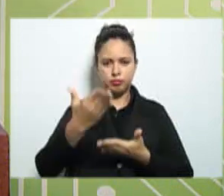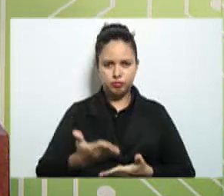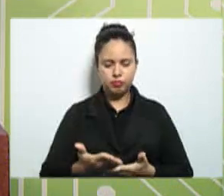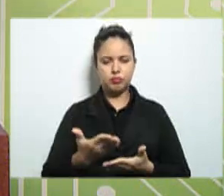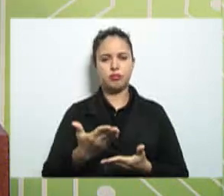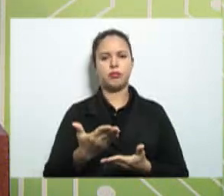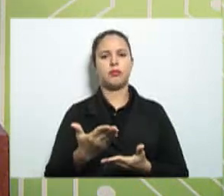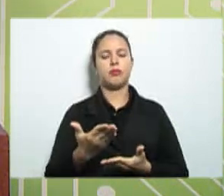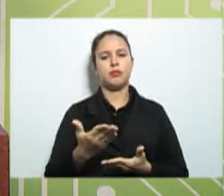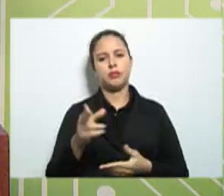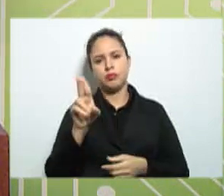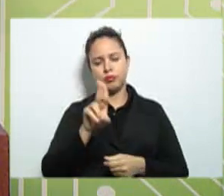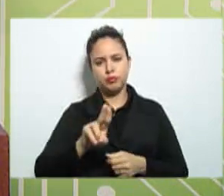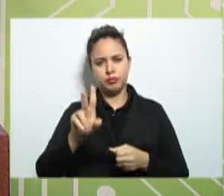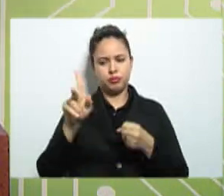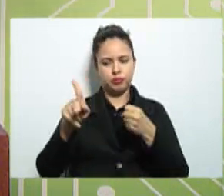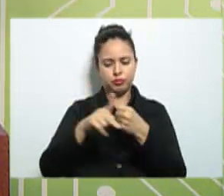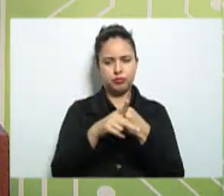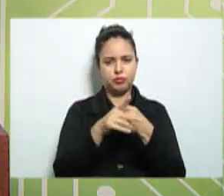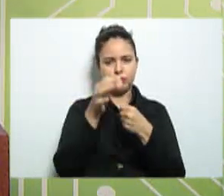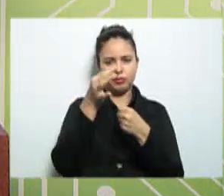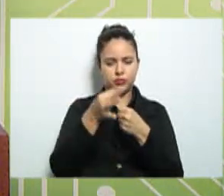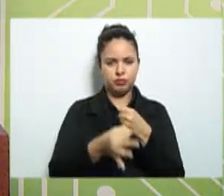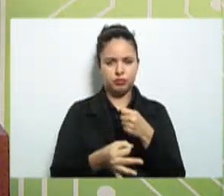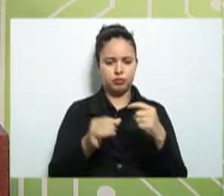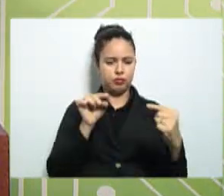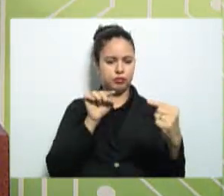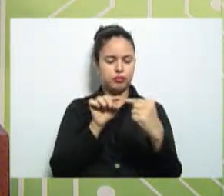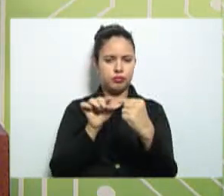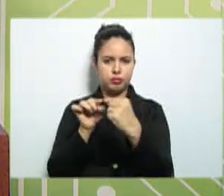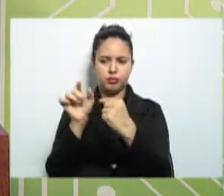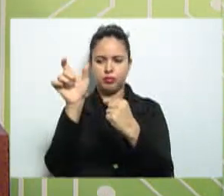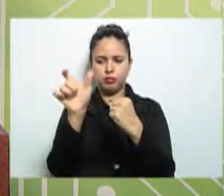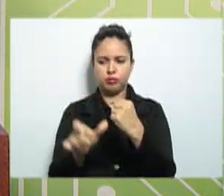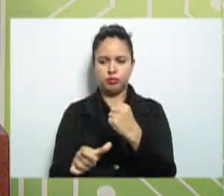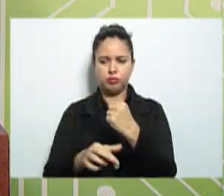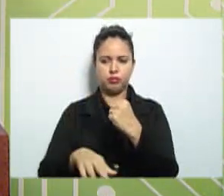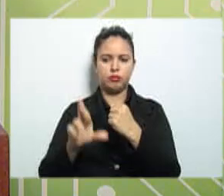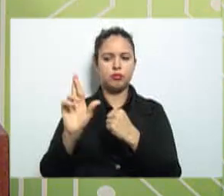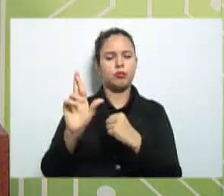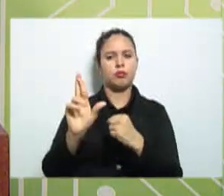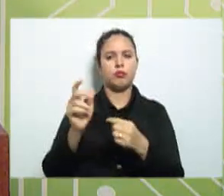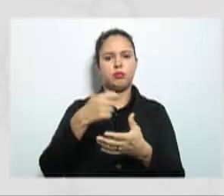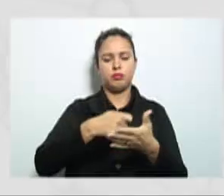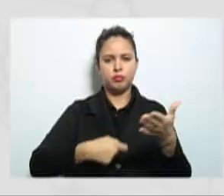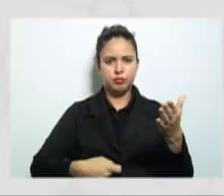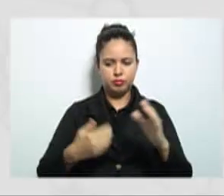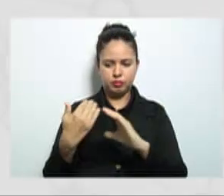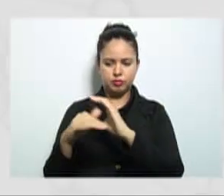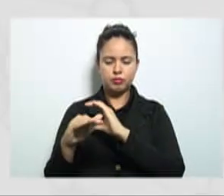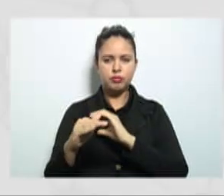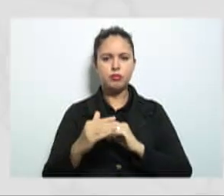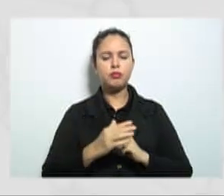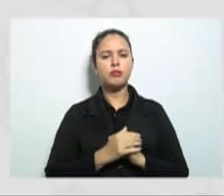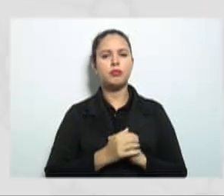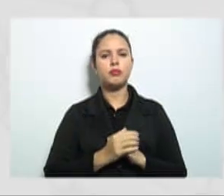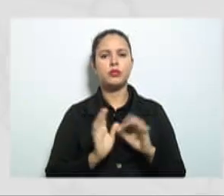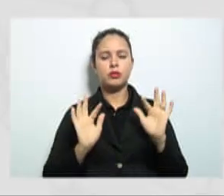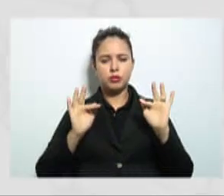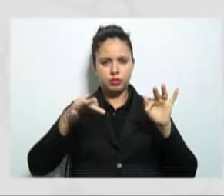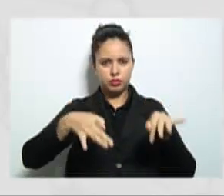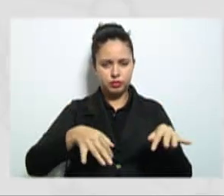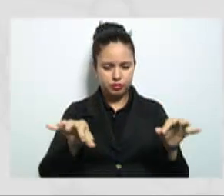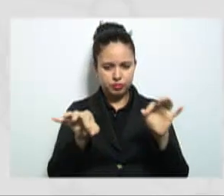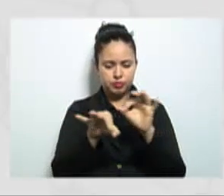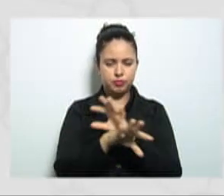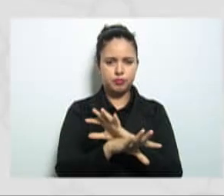Vossa Senhoria, Vossa Magnificência, dependendo da pessoa para quem você está redigindo. E aí vem os fechos. Se eu